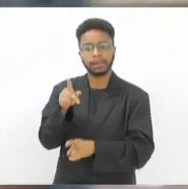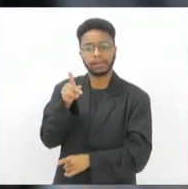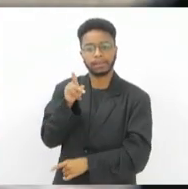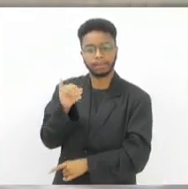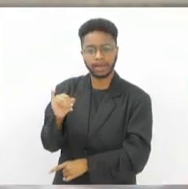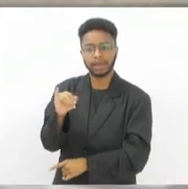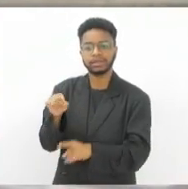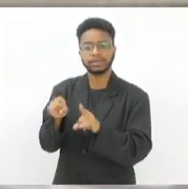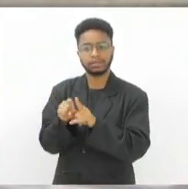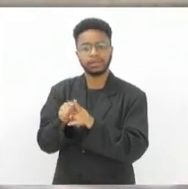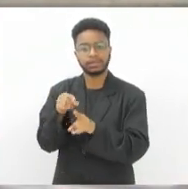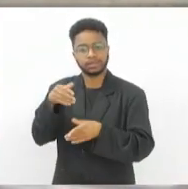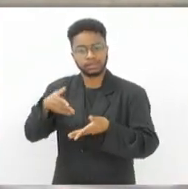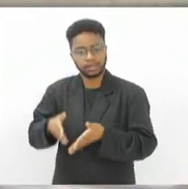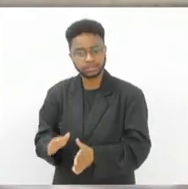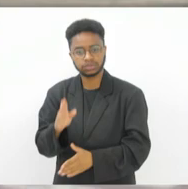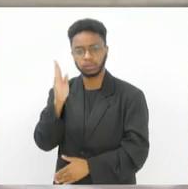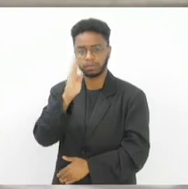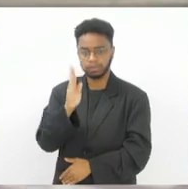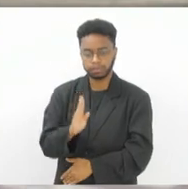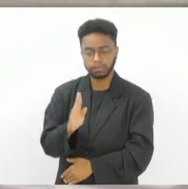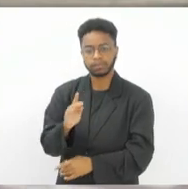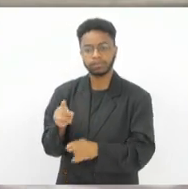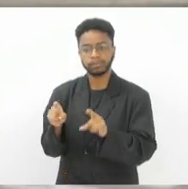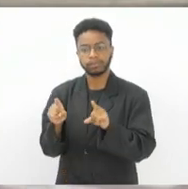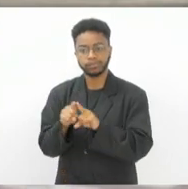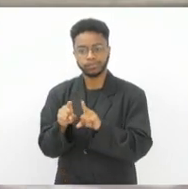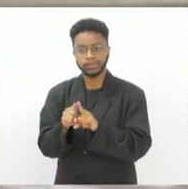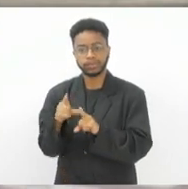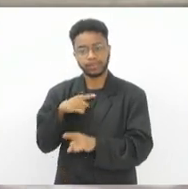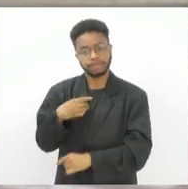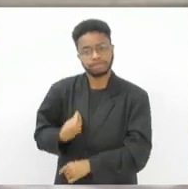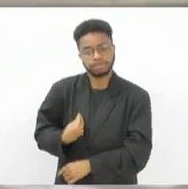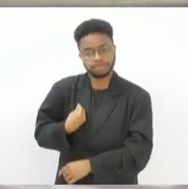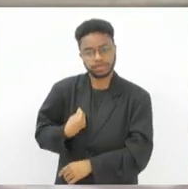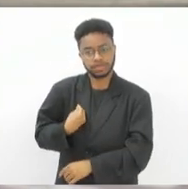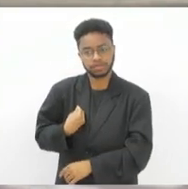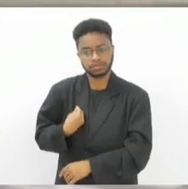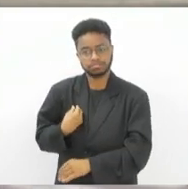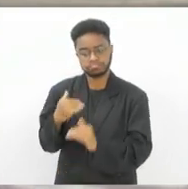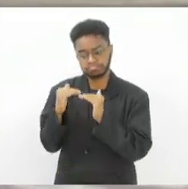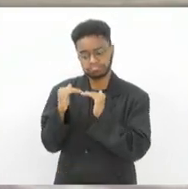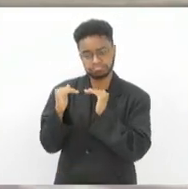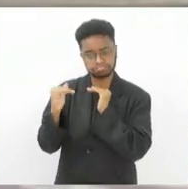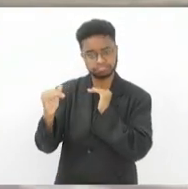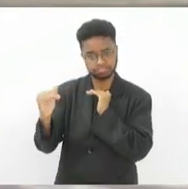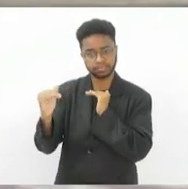ser brasileiro, e você tem uma vida assim, bem linear,